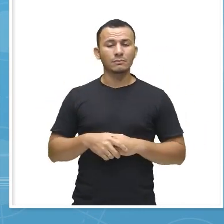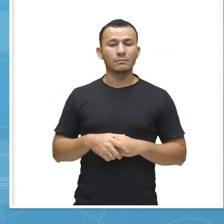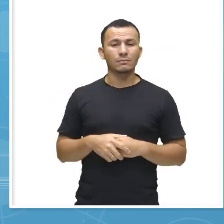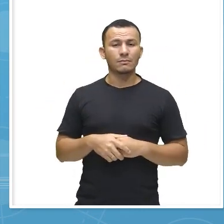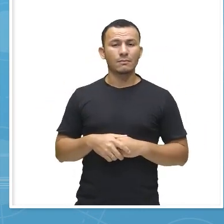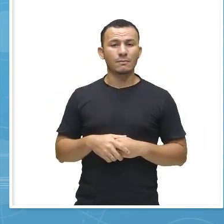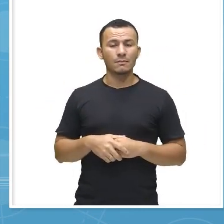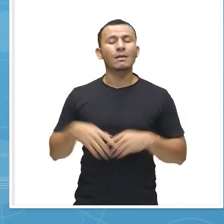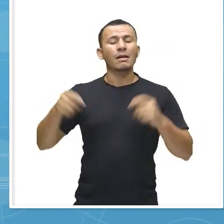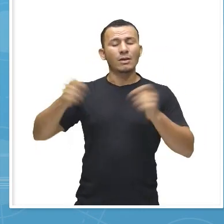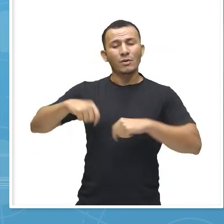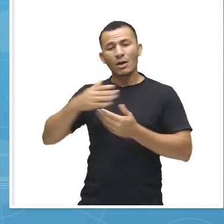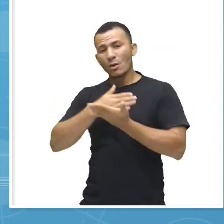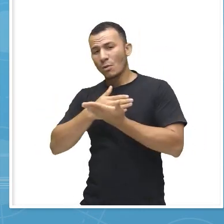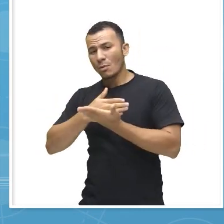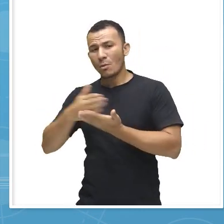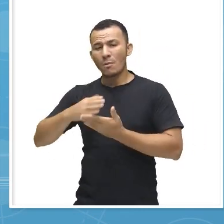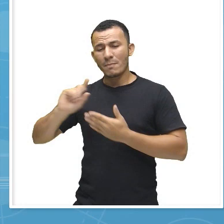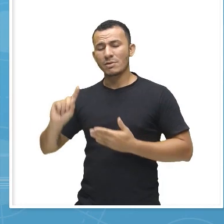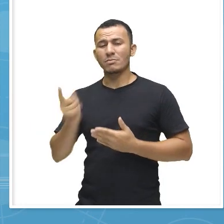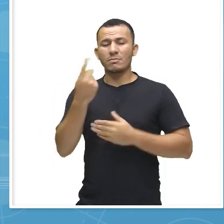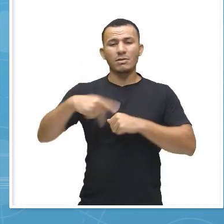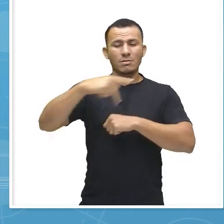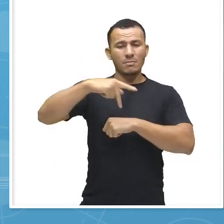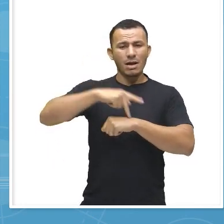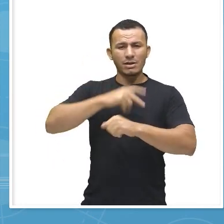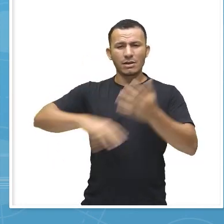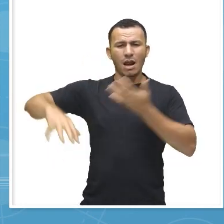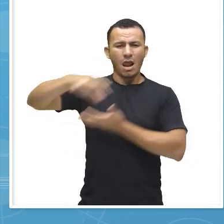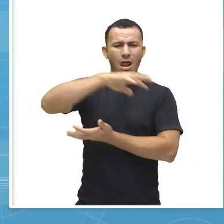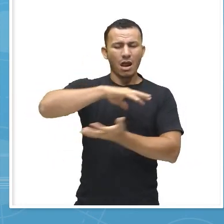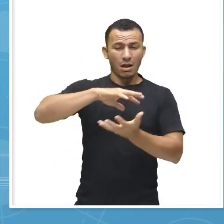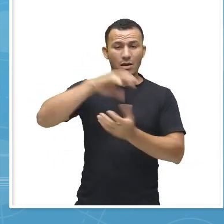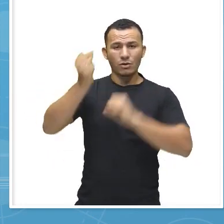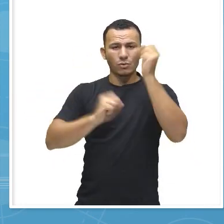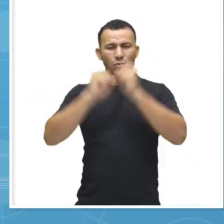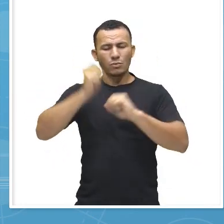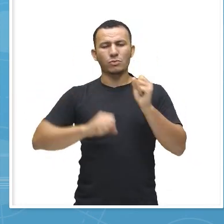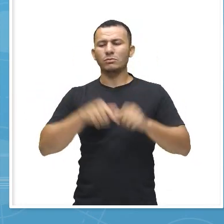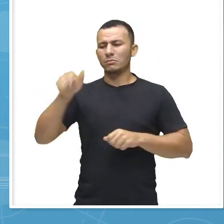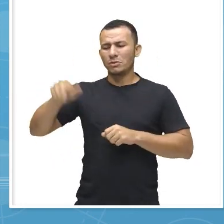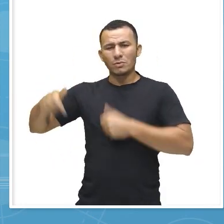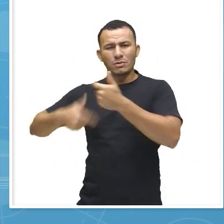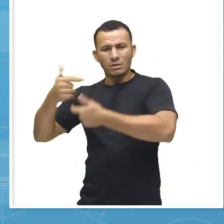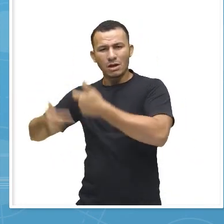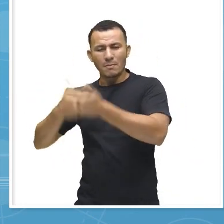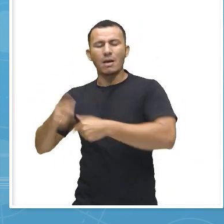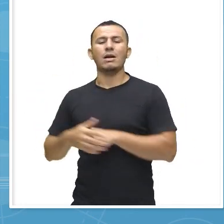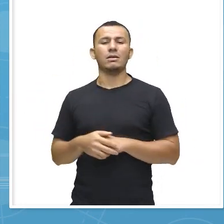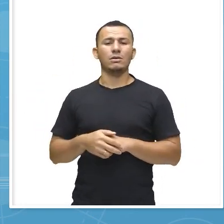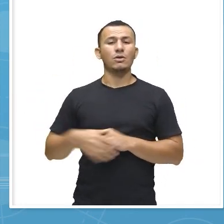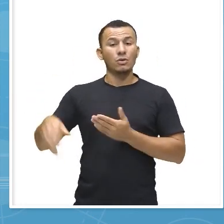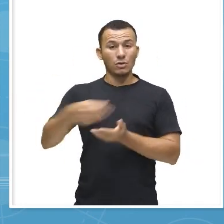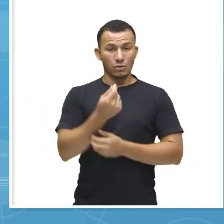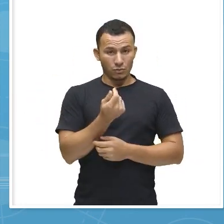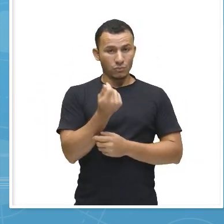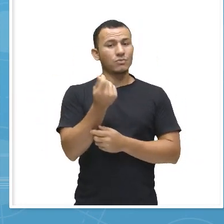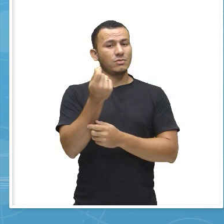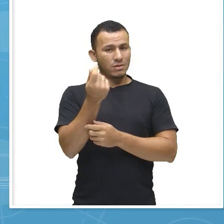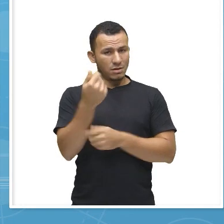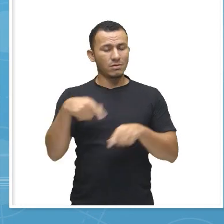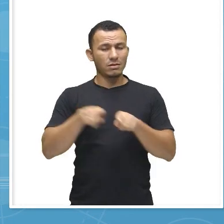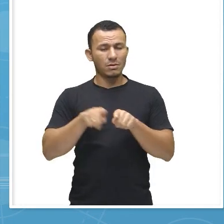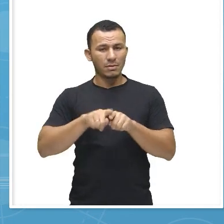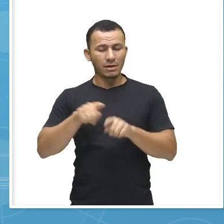fizeram pioneira na Revolução Industrial, como mão de obra, capitais, lembrem-se, o